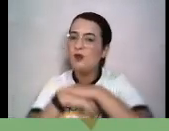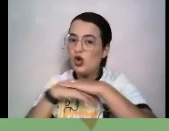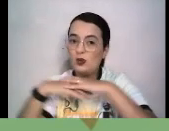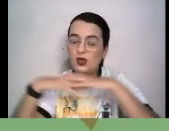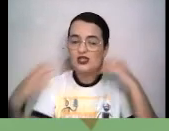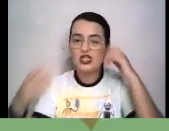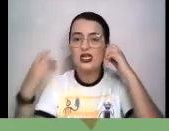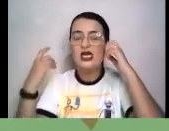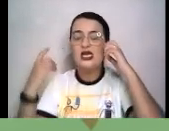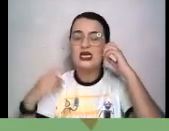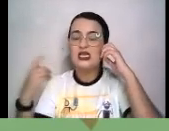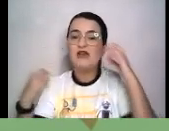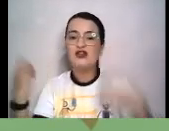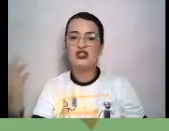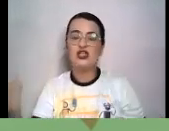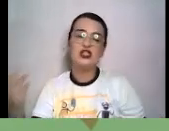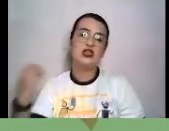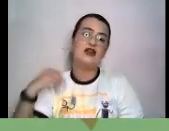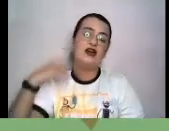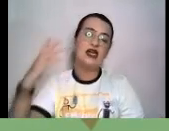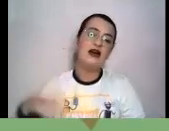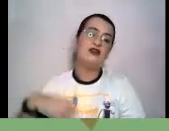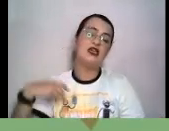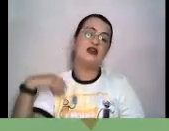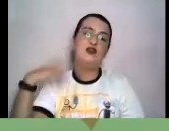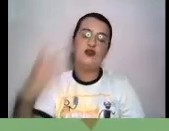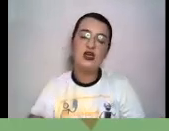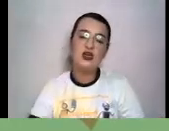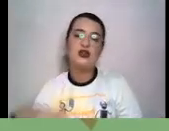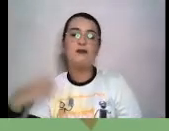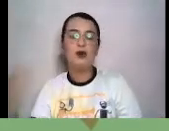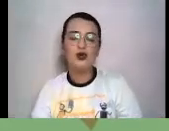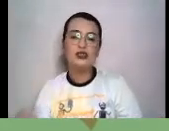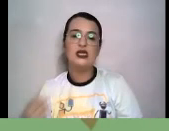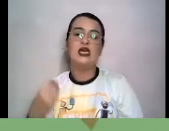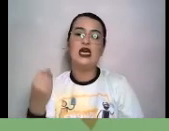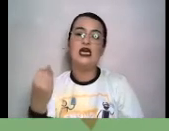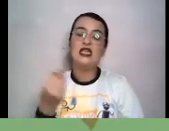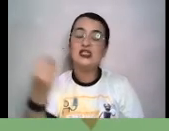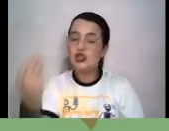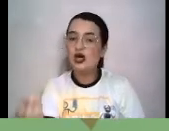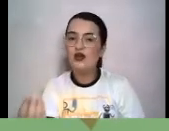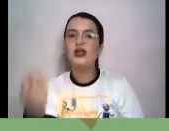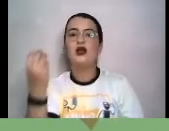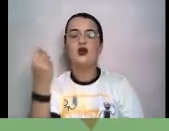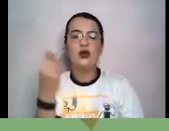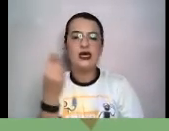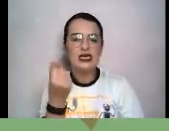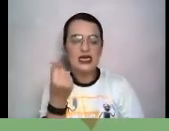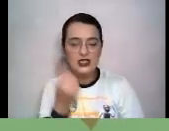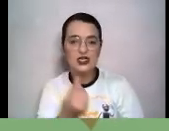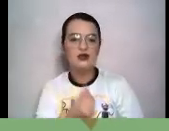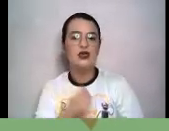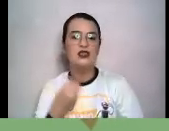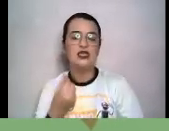atômicas, que morreu muita gente, e que teve gente que estava grávida, que teve filho depois, e ainda sofre com